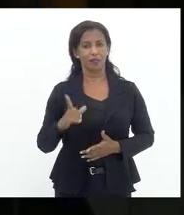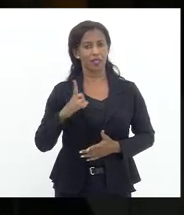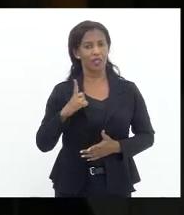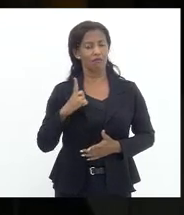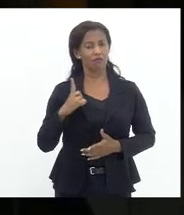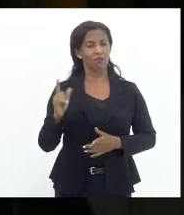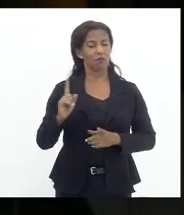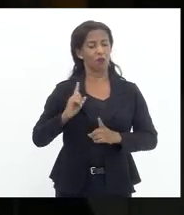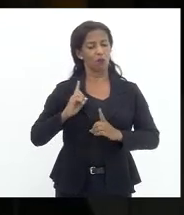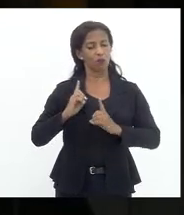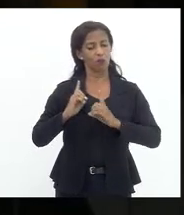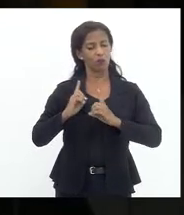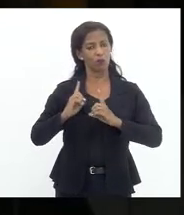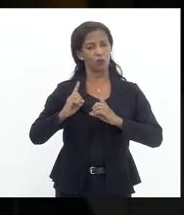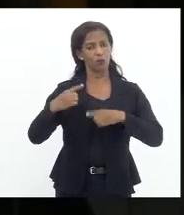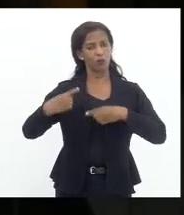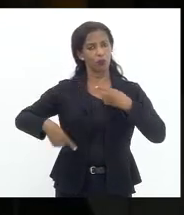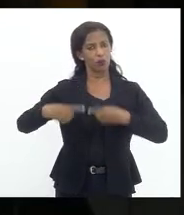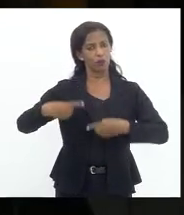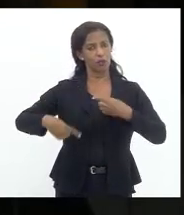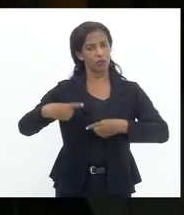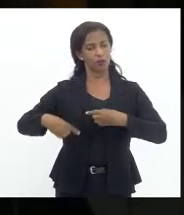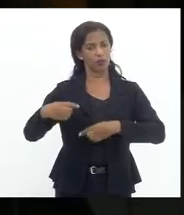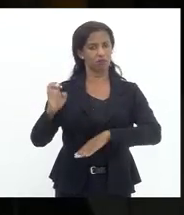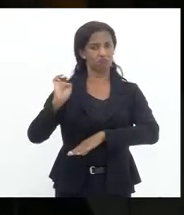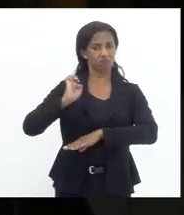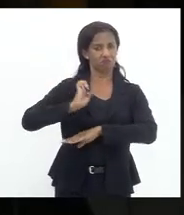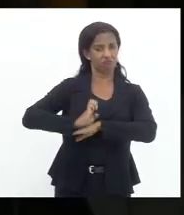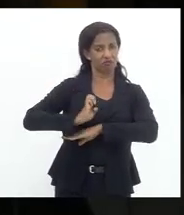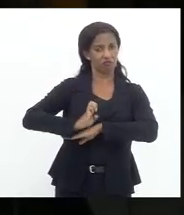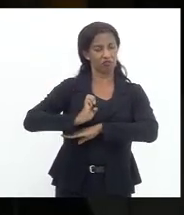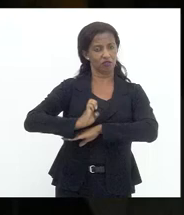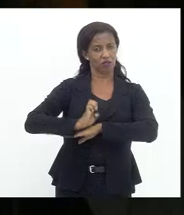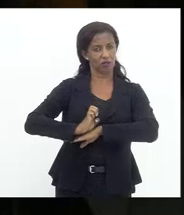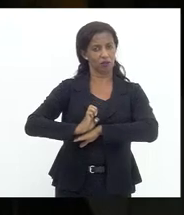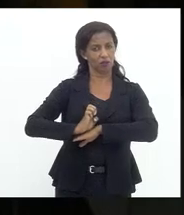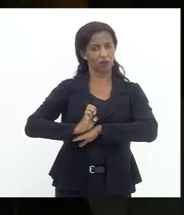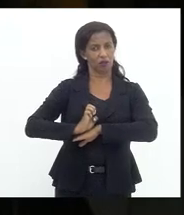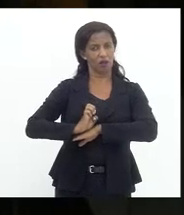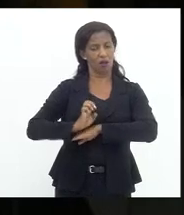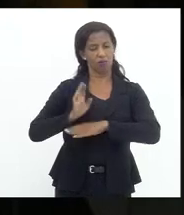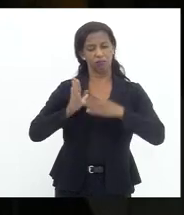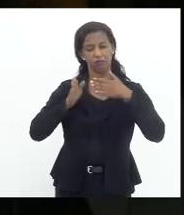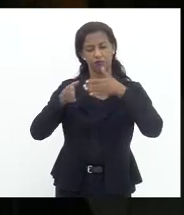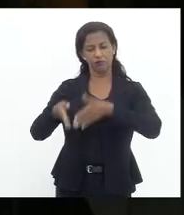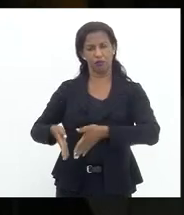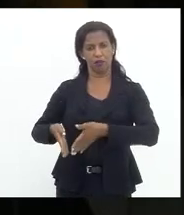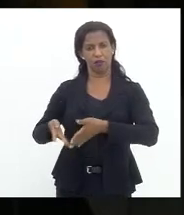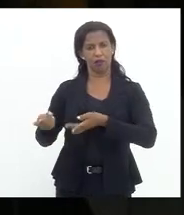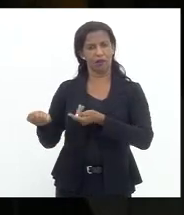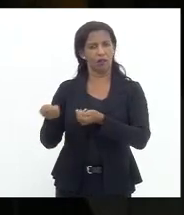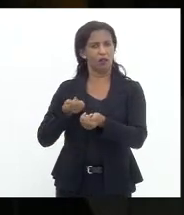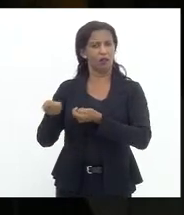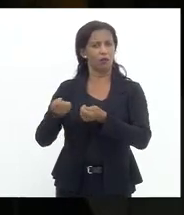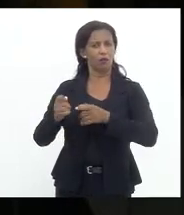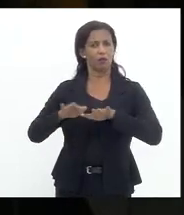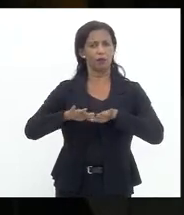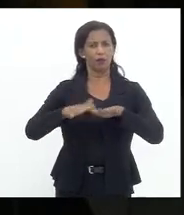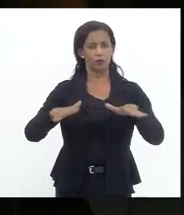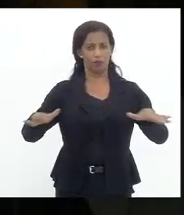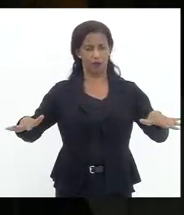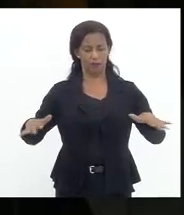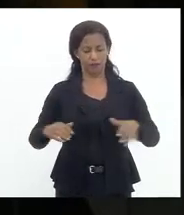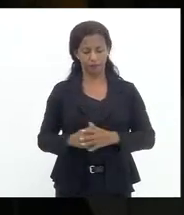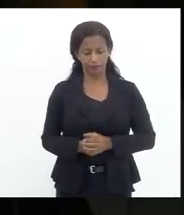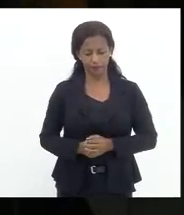política estadual de fomento à economia do mar. Quero, em primeiro lugar,